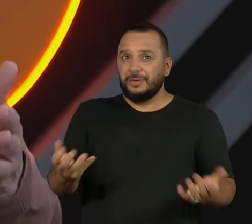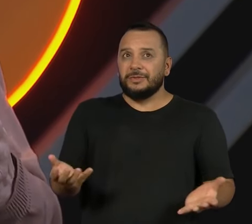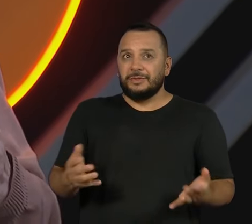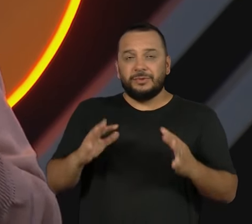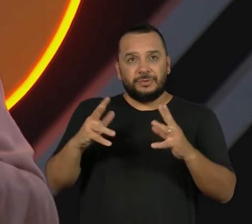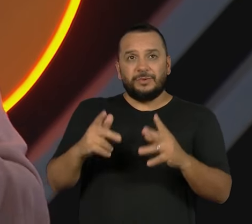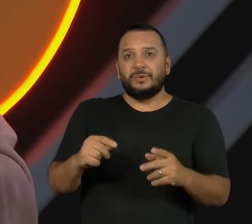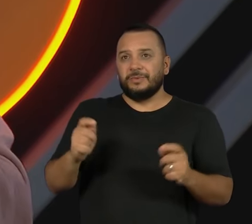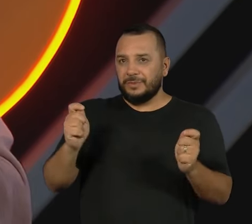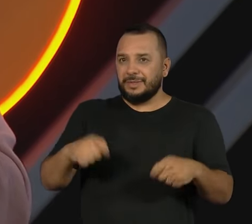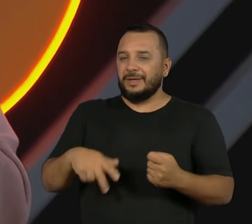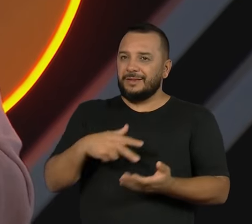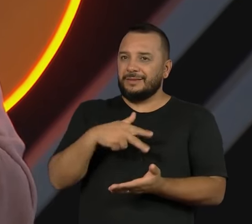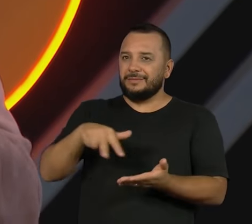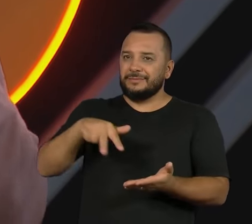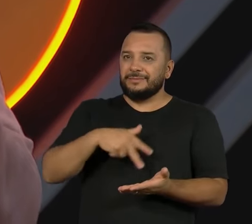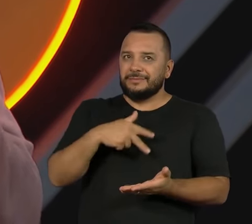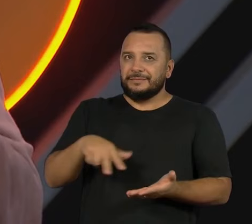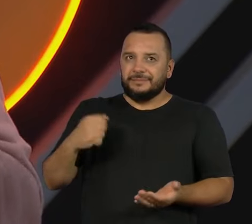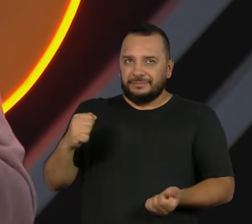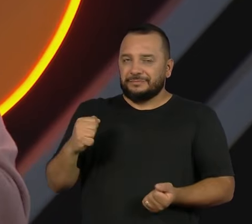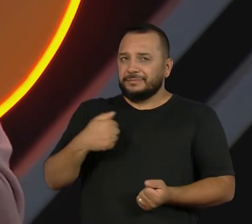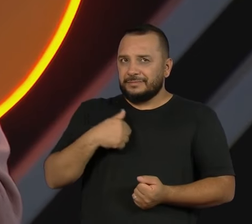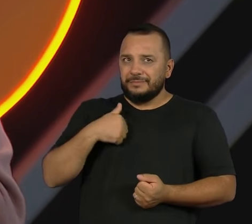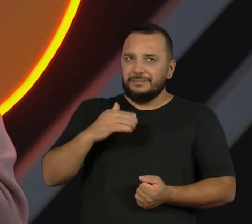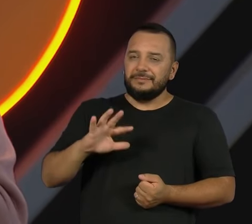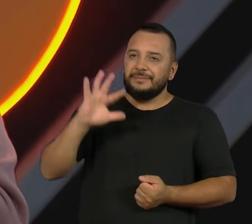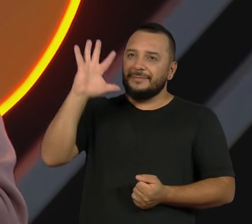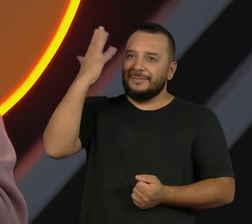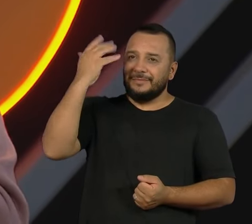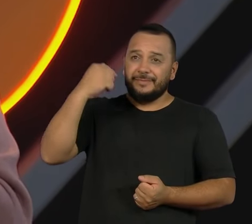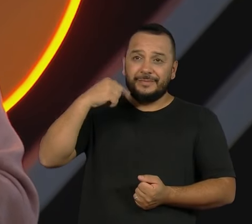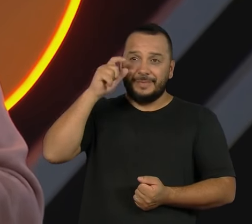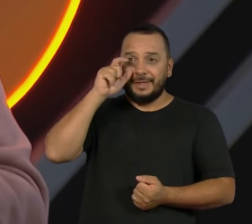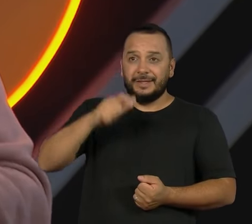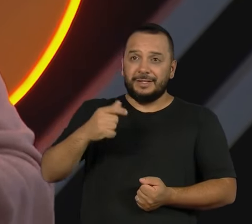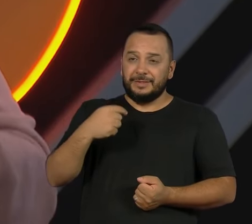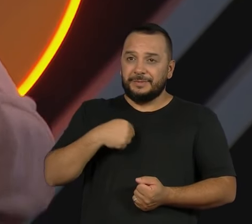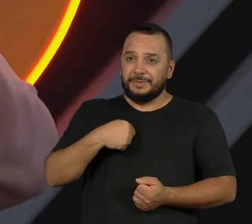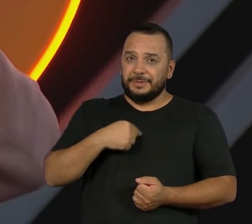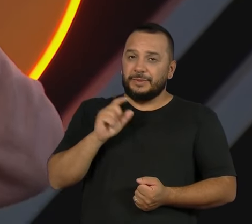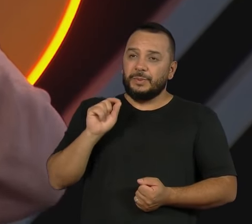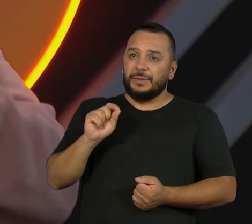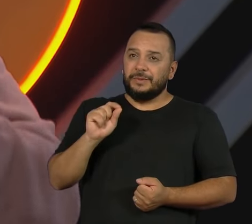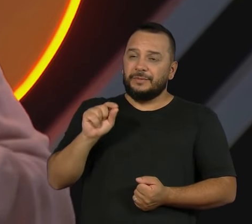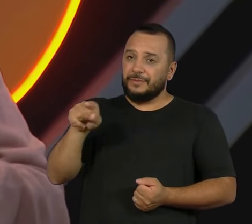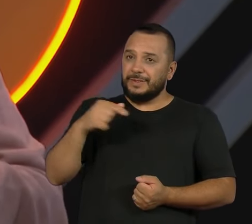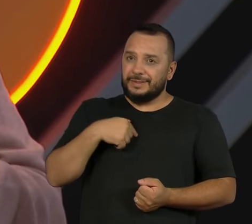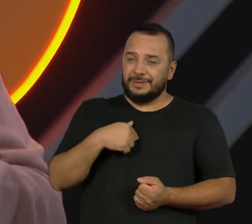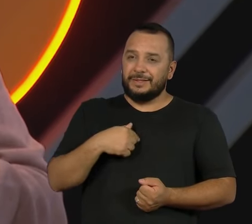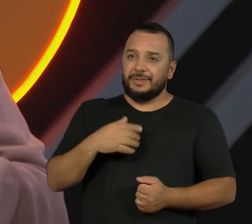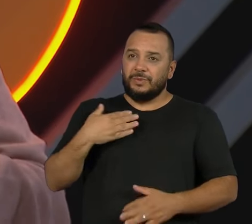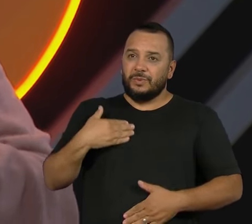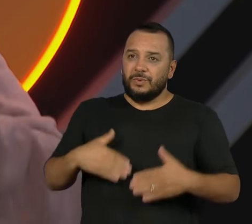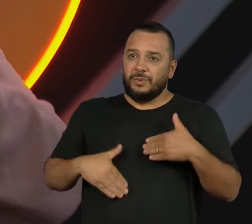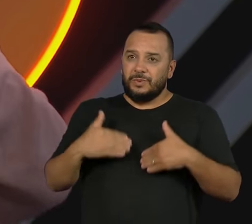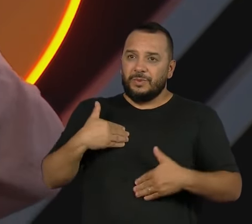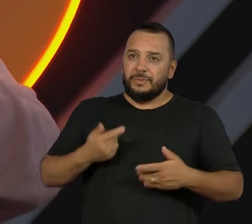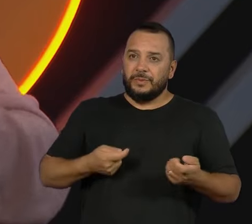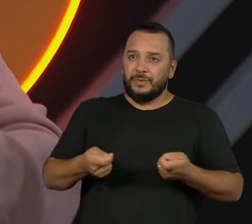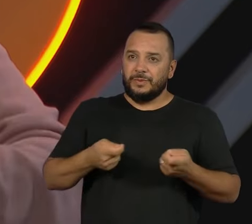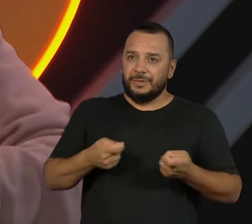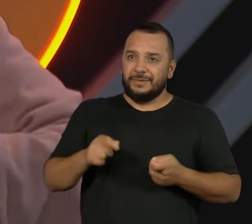é capaz de dançar. E me ocorreu uma coisa interessante. Ao você dominar o seu corpo, ao